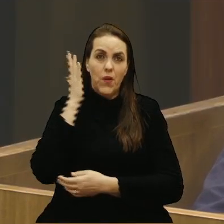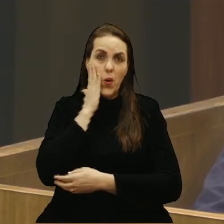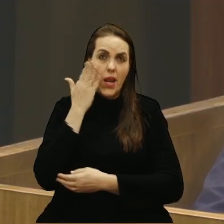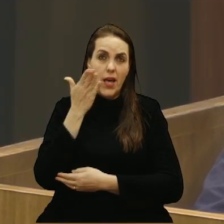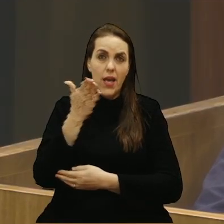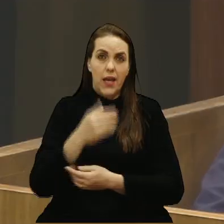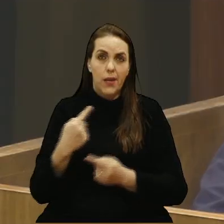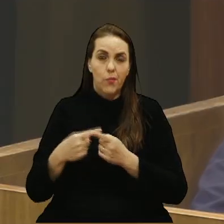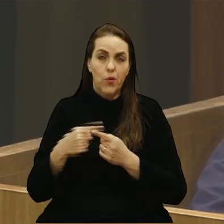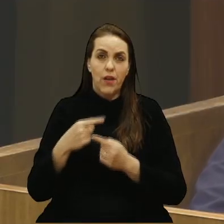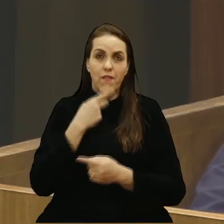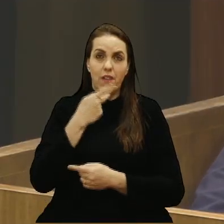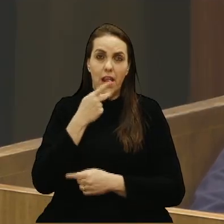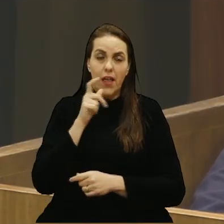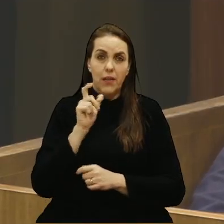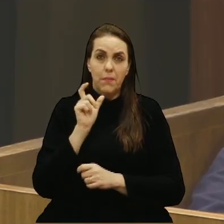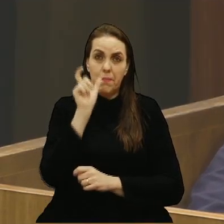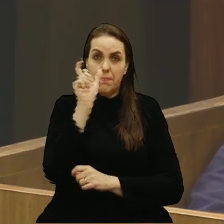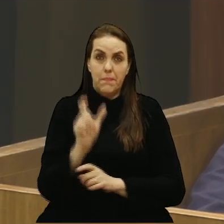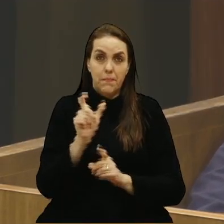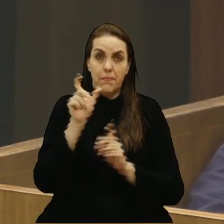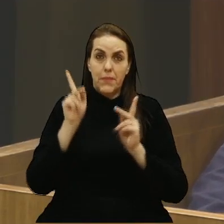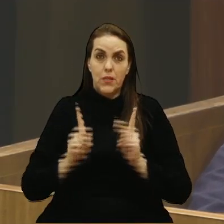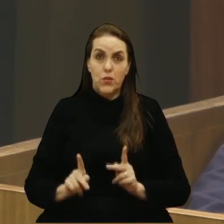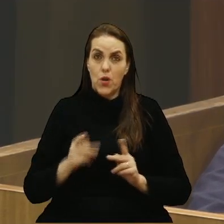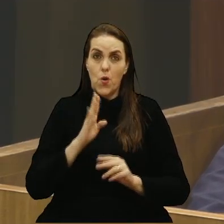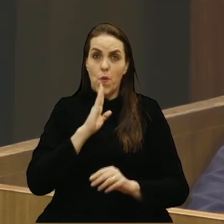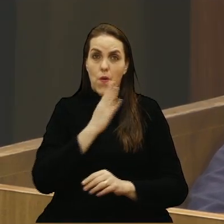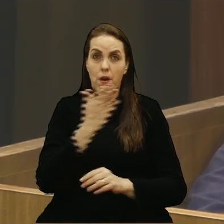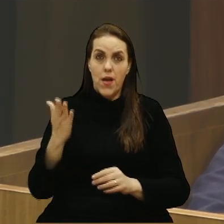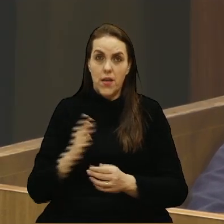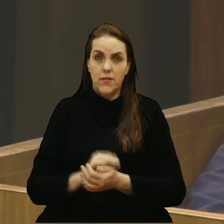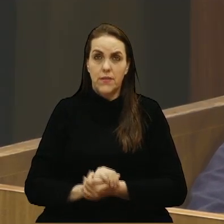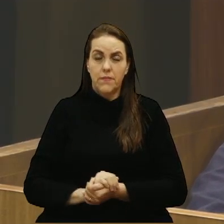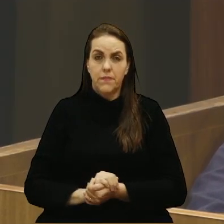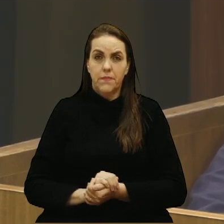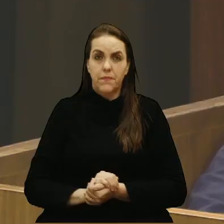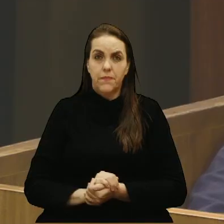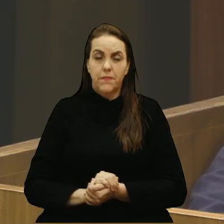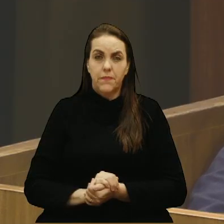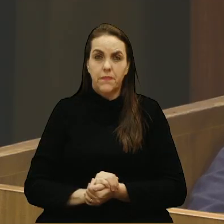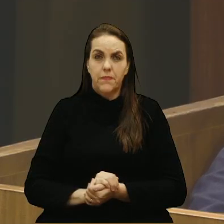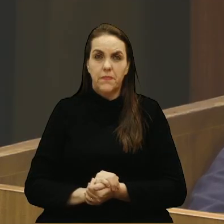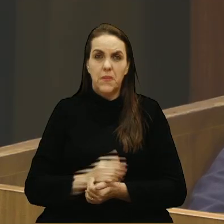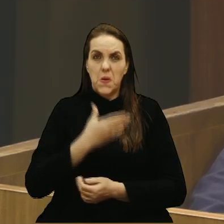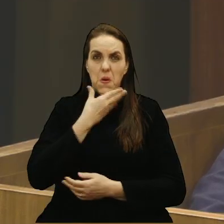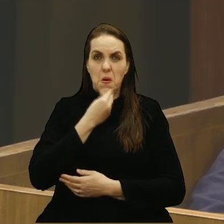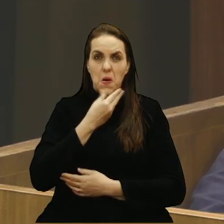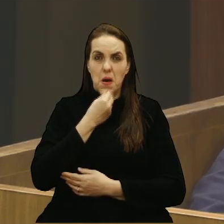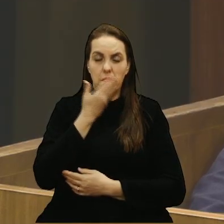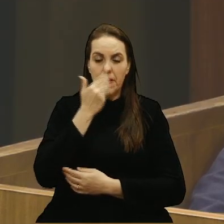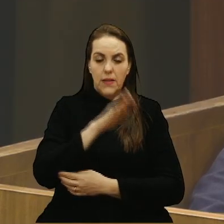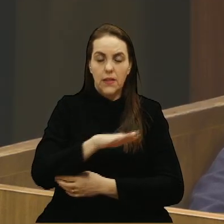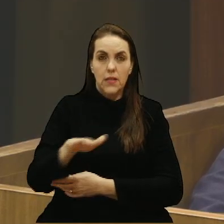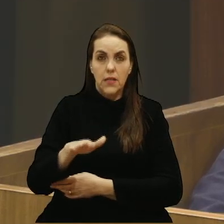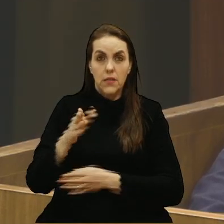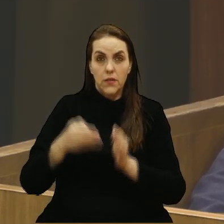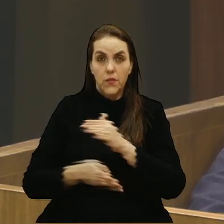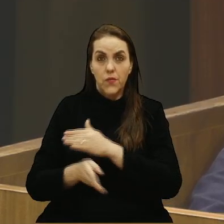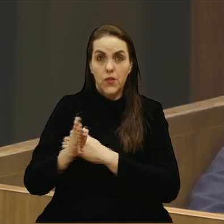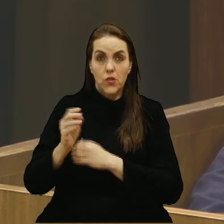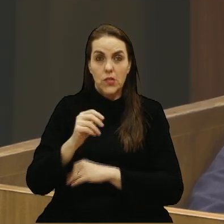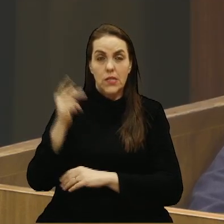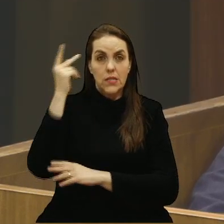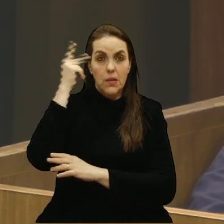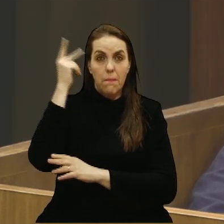vocês estão falando de alguém que vocês não conhecem. Vocês não conhecem. Um cara que quando era guri foi para São Paulo aventurar